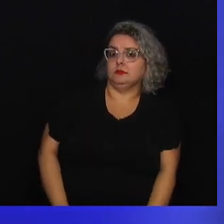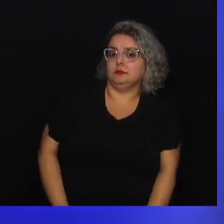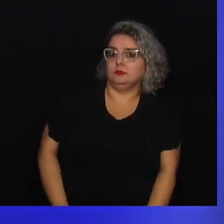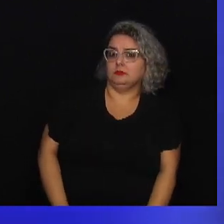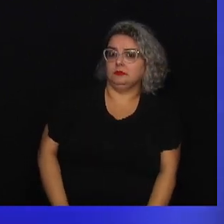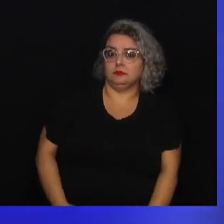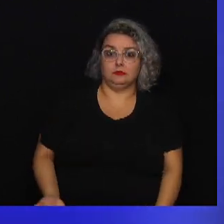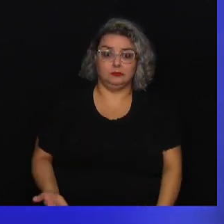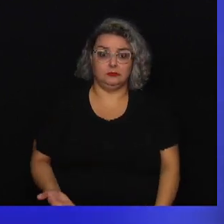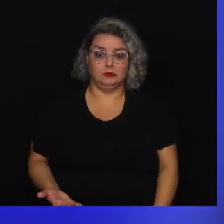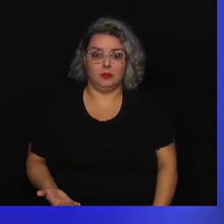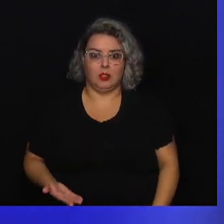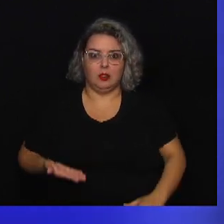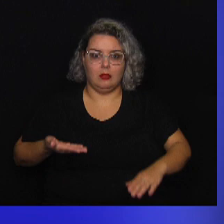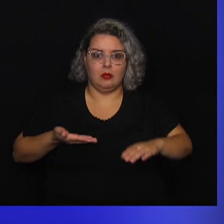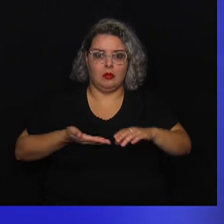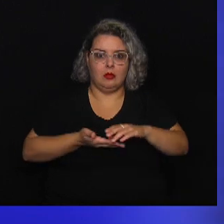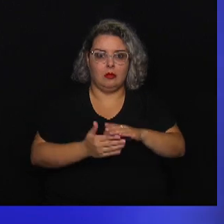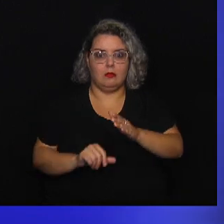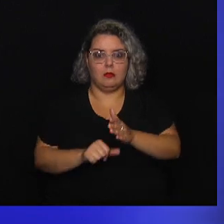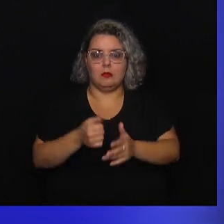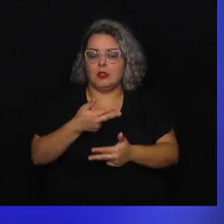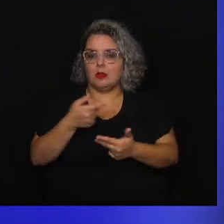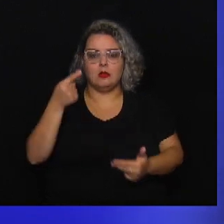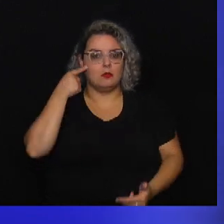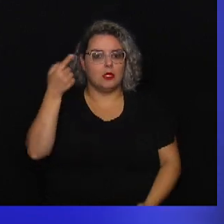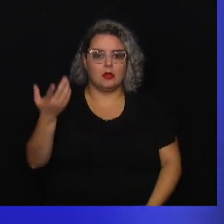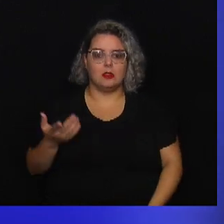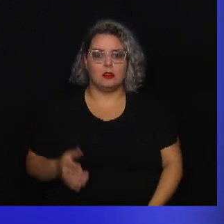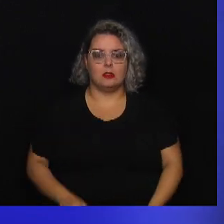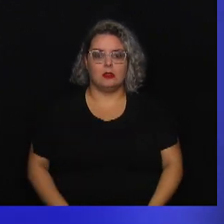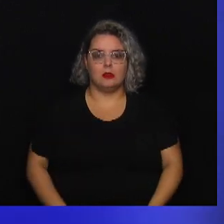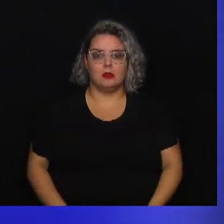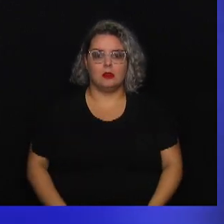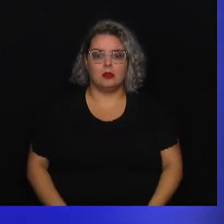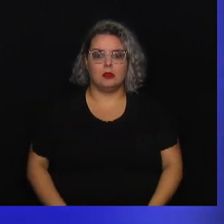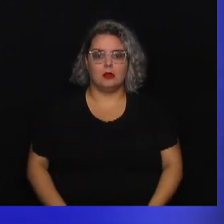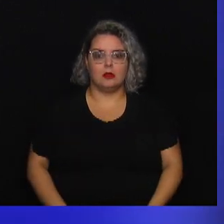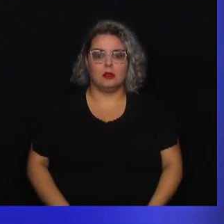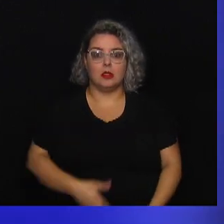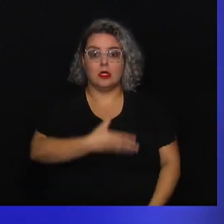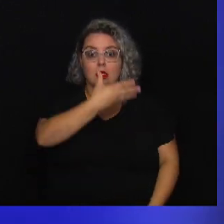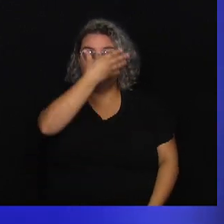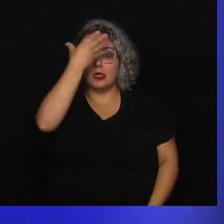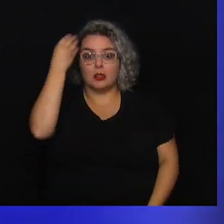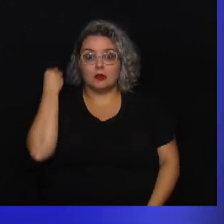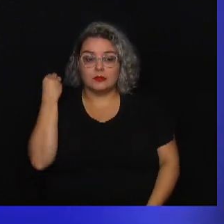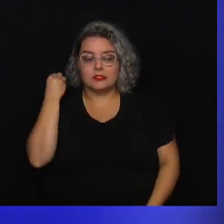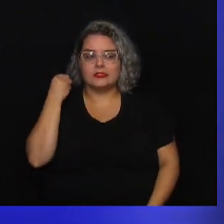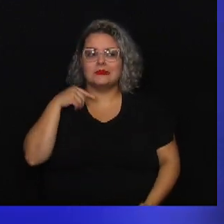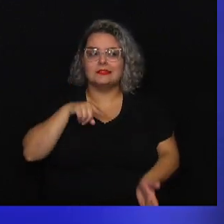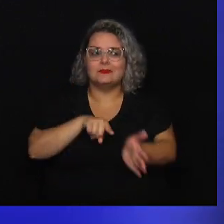Não, aí quando me puxou, a primeira coisa que eu pensei, eu falei, esqueci de perguntar, o que tem que fazer se der vontade de espirrar?